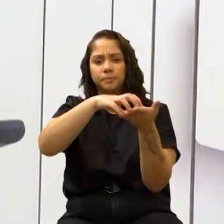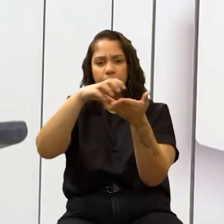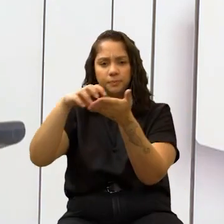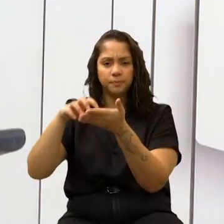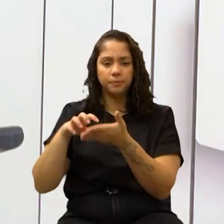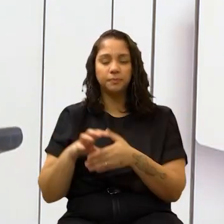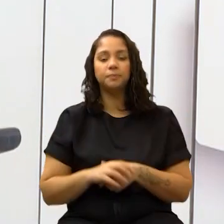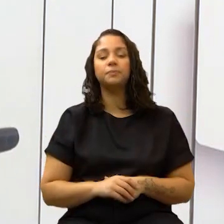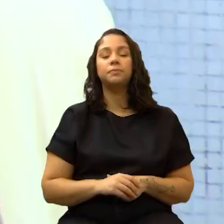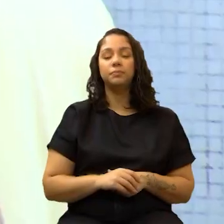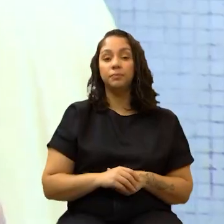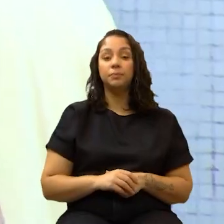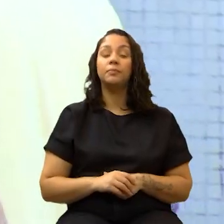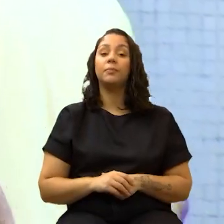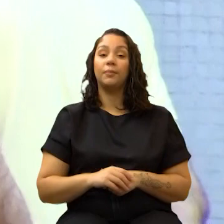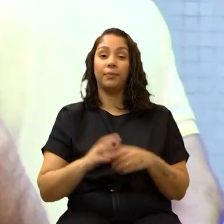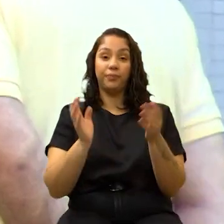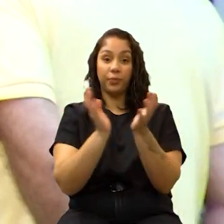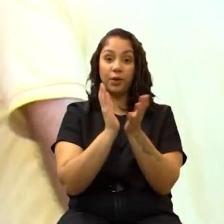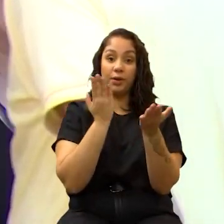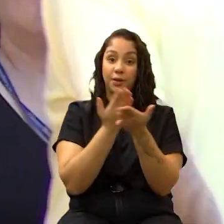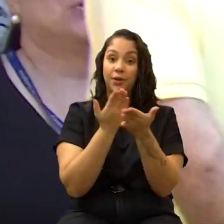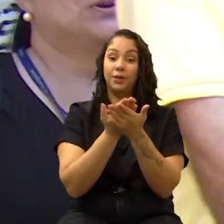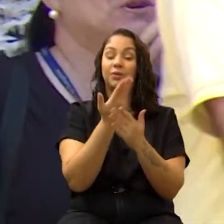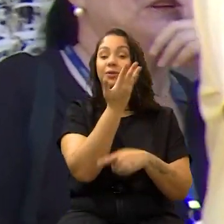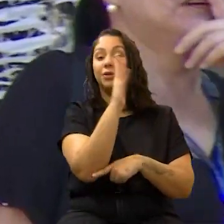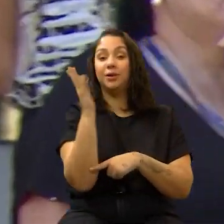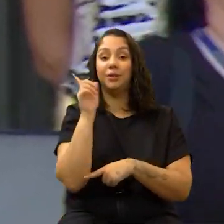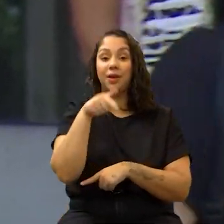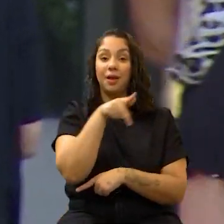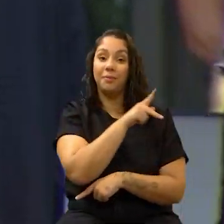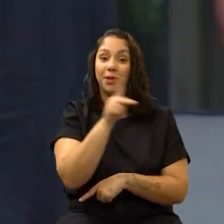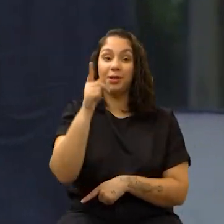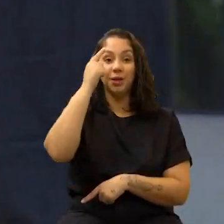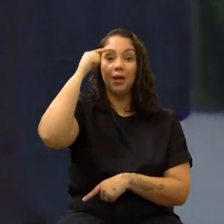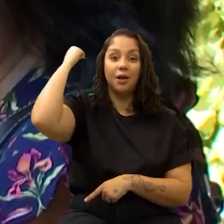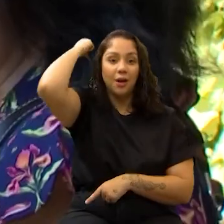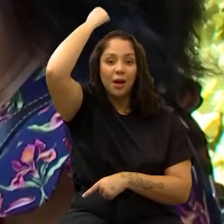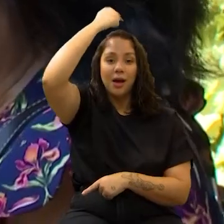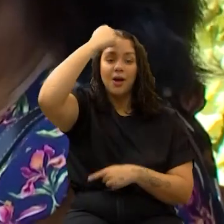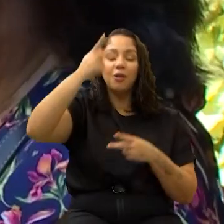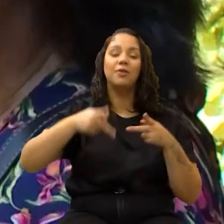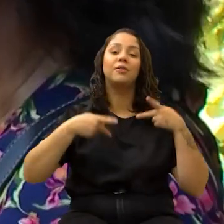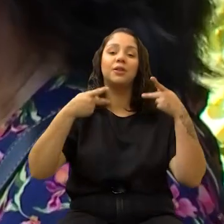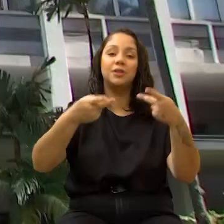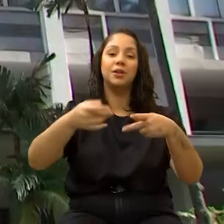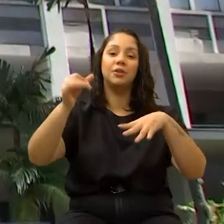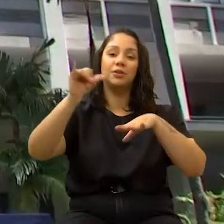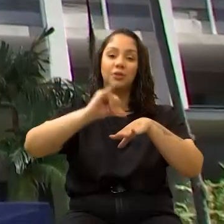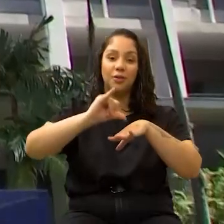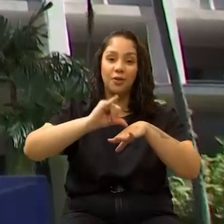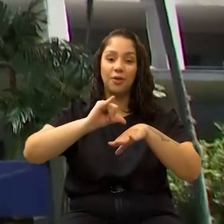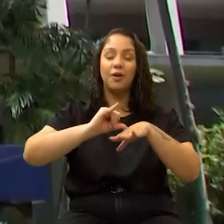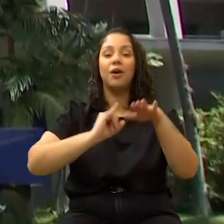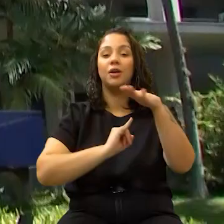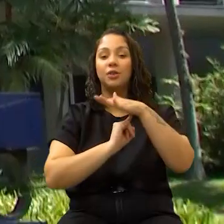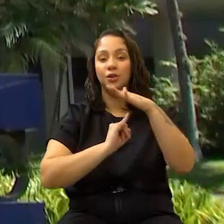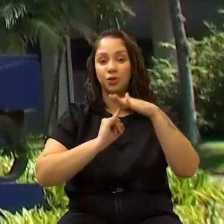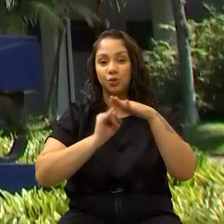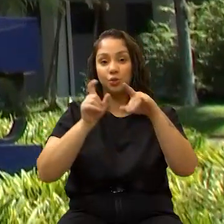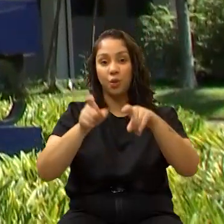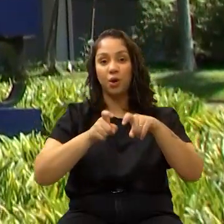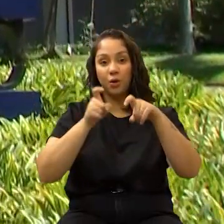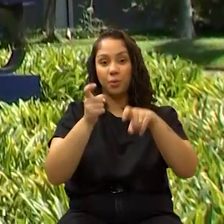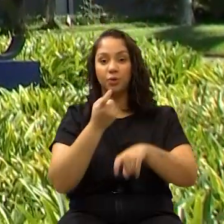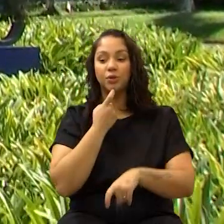dos departamentos. A Comissão Especial de Estudos de Arborização, que tem como presidente o vereador Paulo Gaspar, visitou a sede do